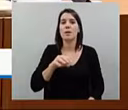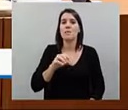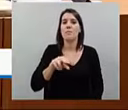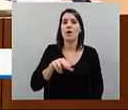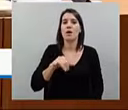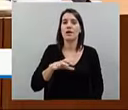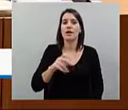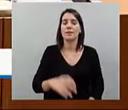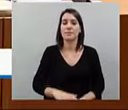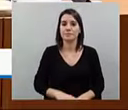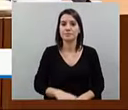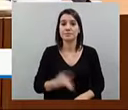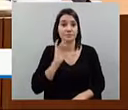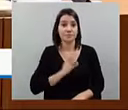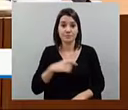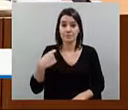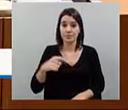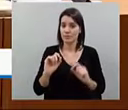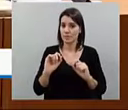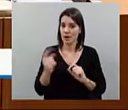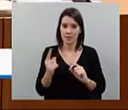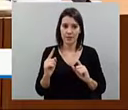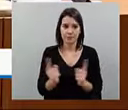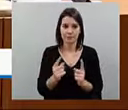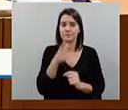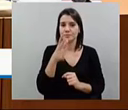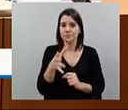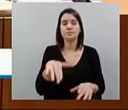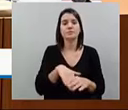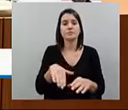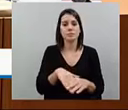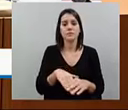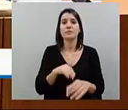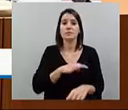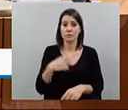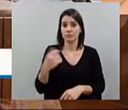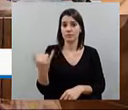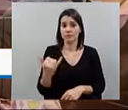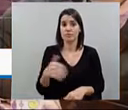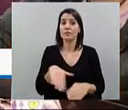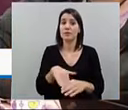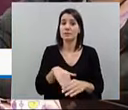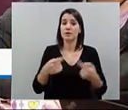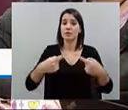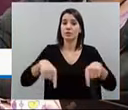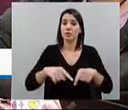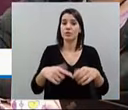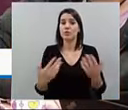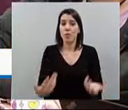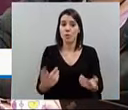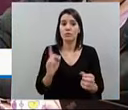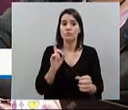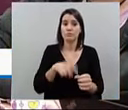Senhor Presidente, muito rapidamente, para indicar que participar, indicar ao Senhor Vice-Presidente que participar nas reuniões ou fazer a adesão da